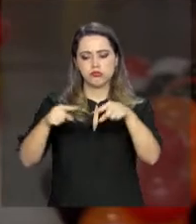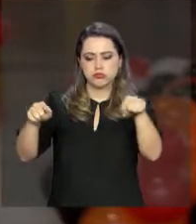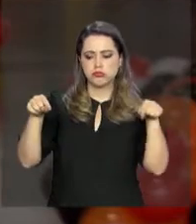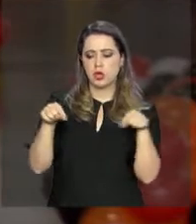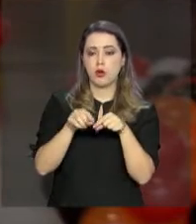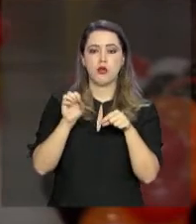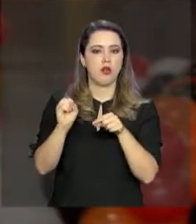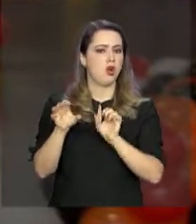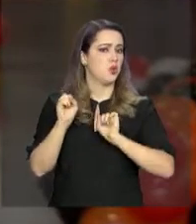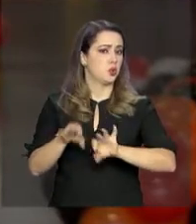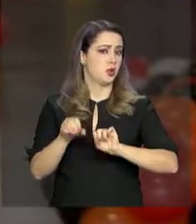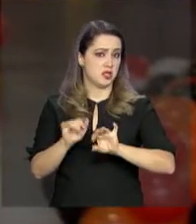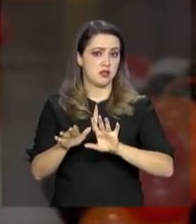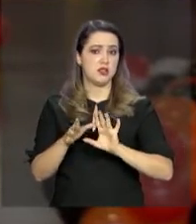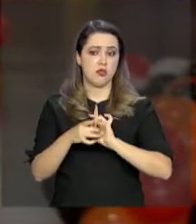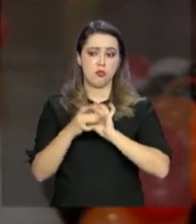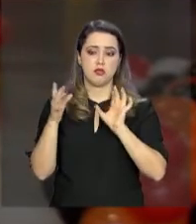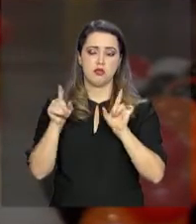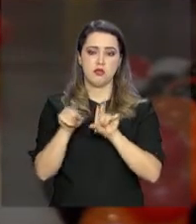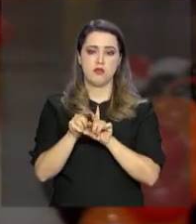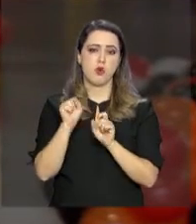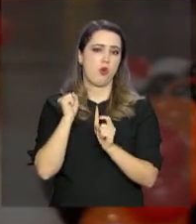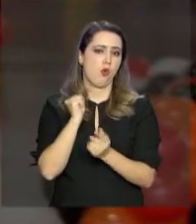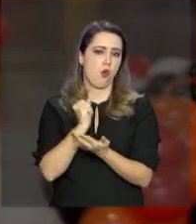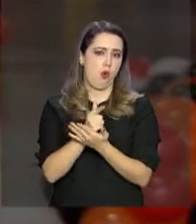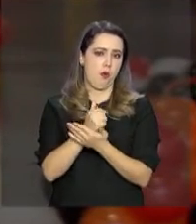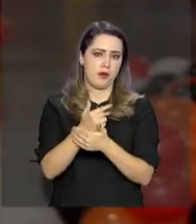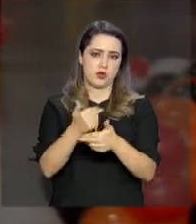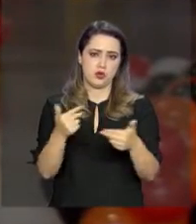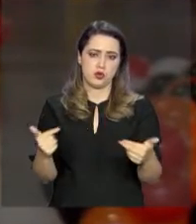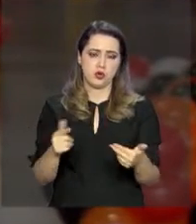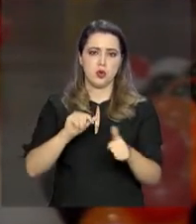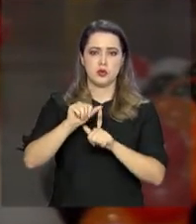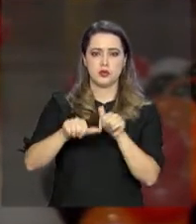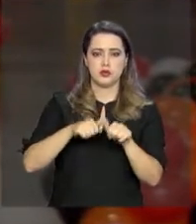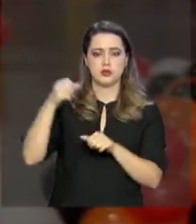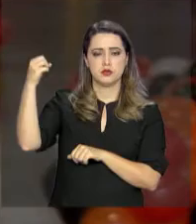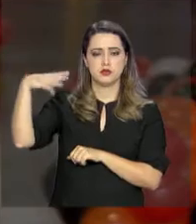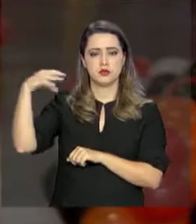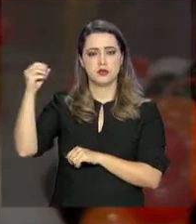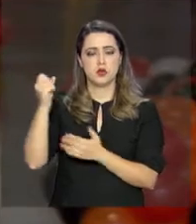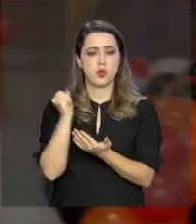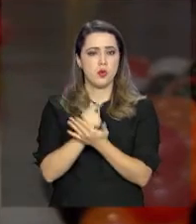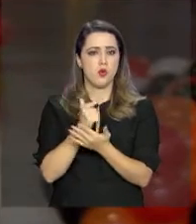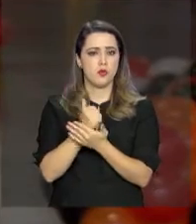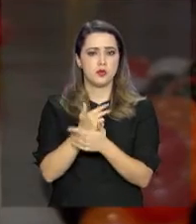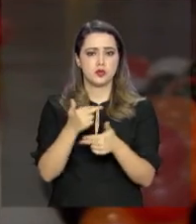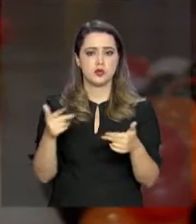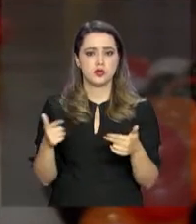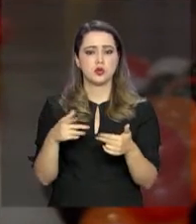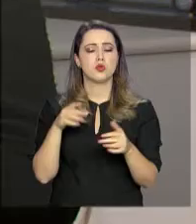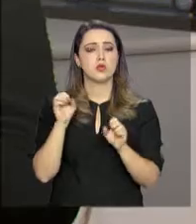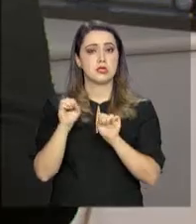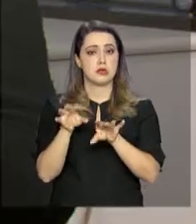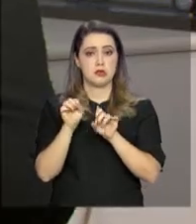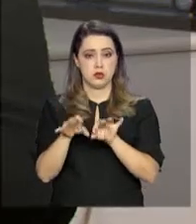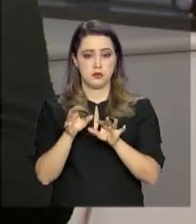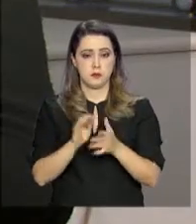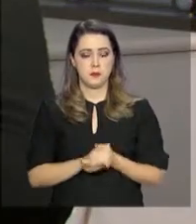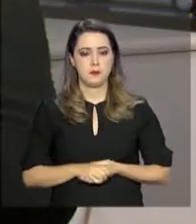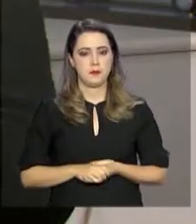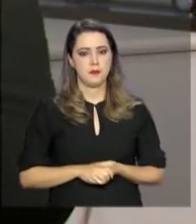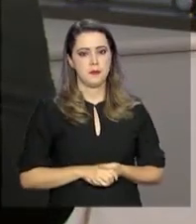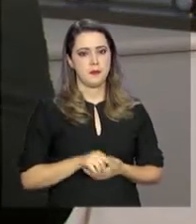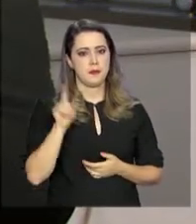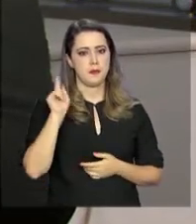área pedagógica como a compra de ventiladores a troca de lâmpadas e aquisição de material didático é a autonomia